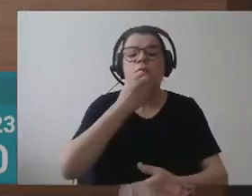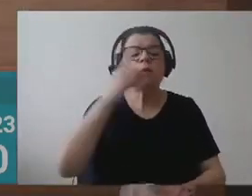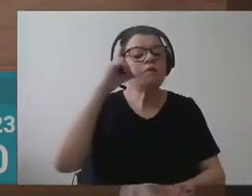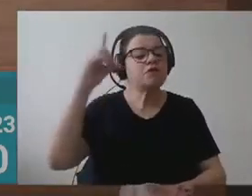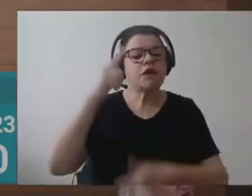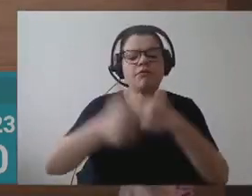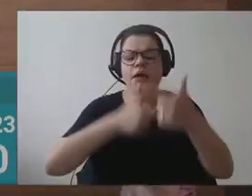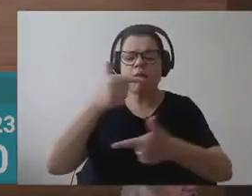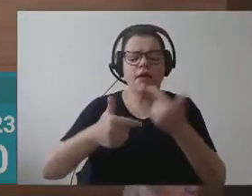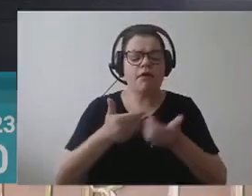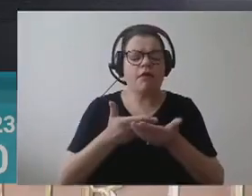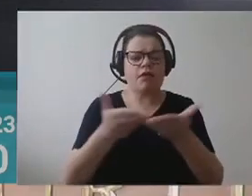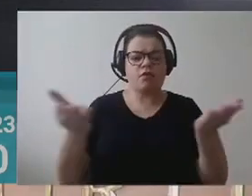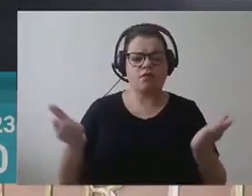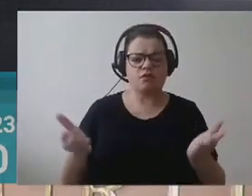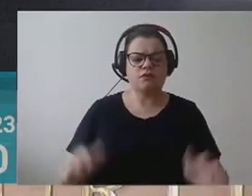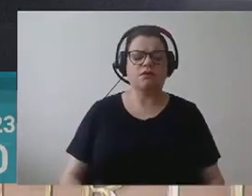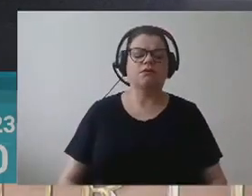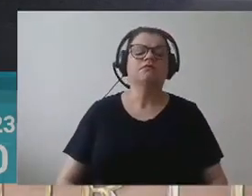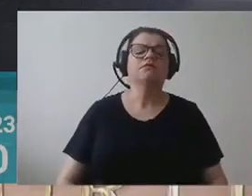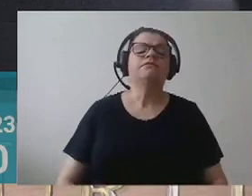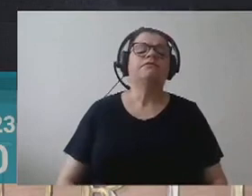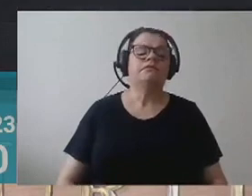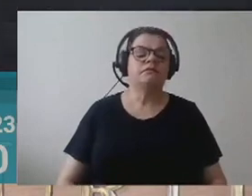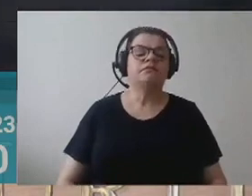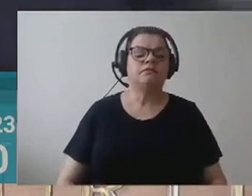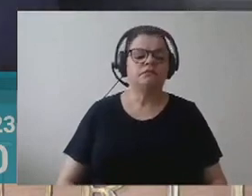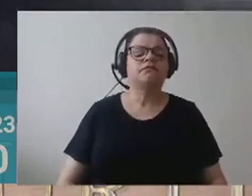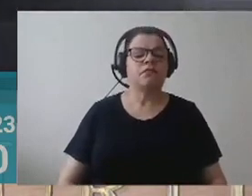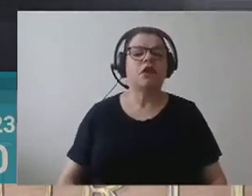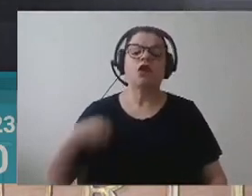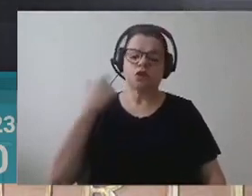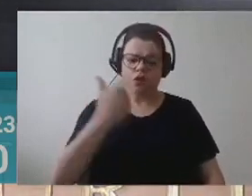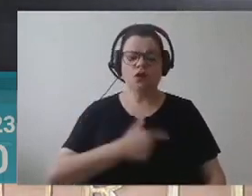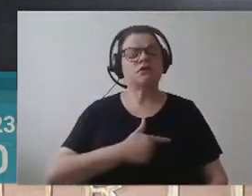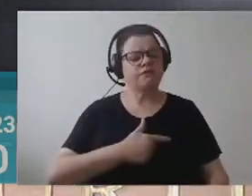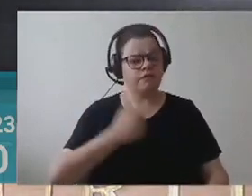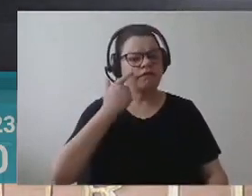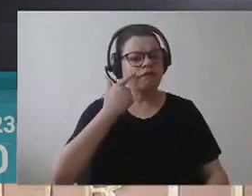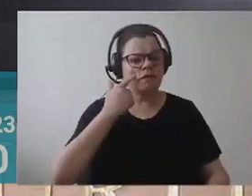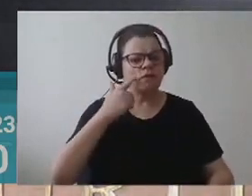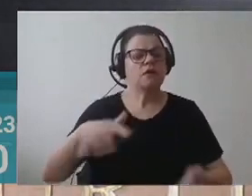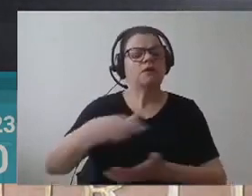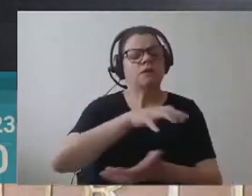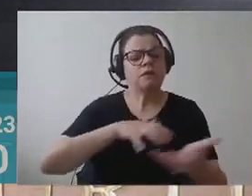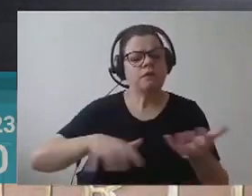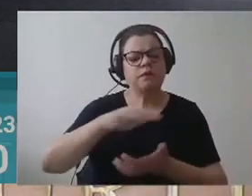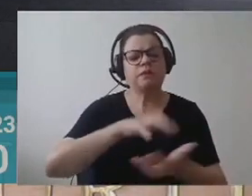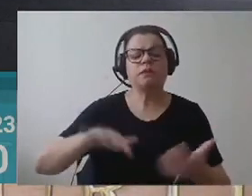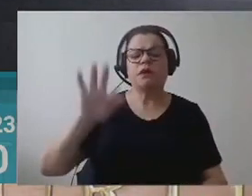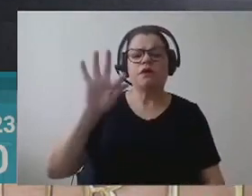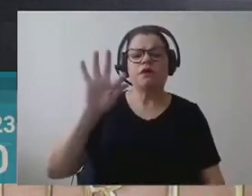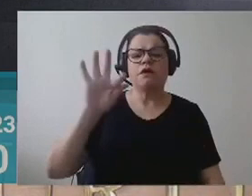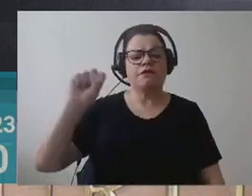Na sequência, providenciaremos uma manifestação desta casa, a Fundação de Ação Social, a Prefeitura Municipal de Curitiba, para